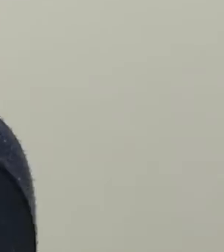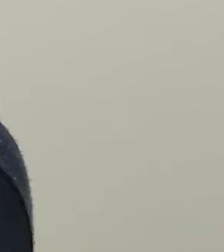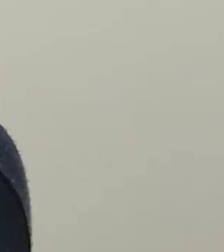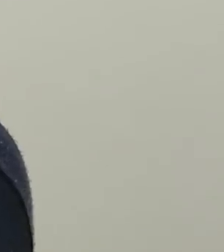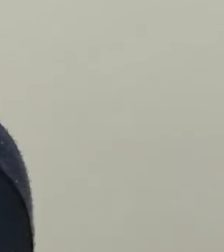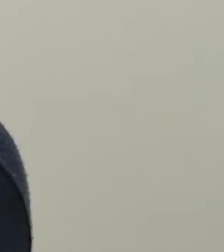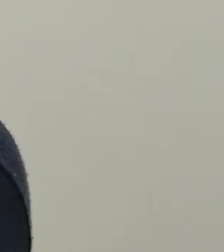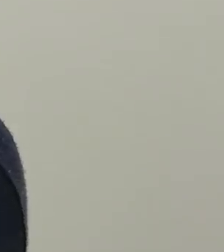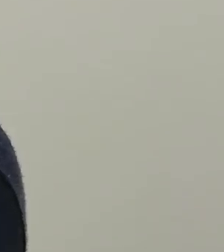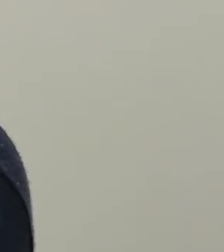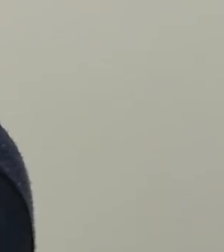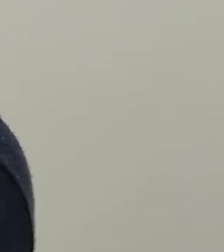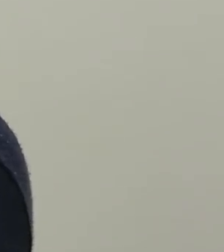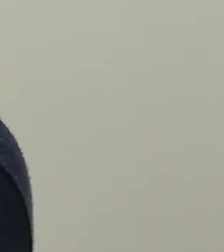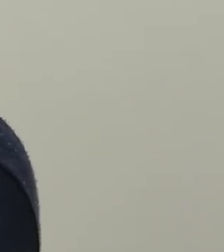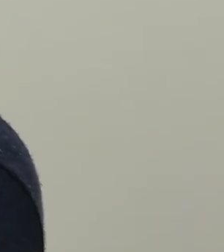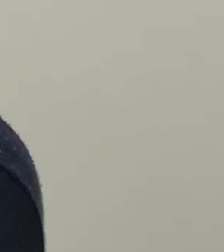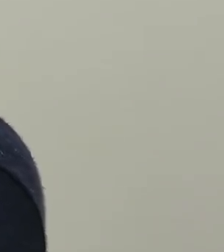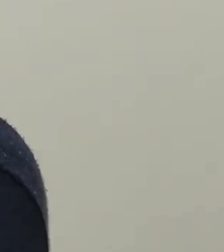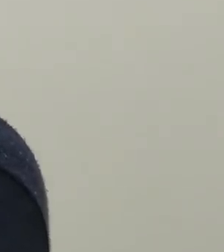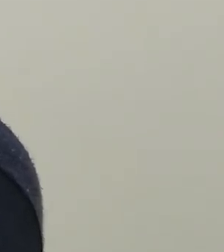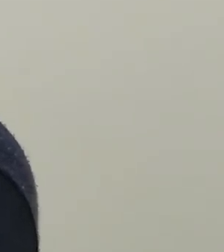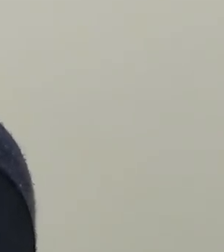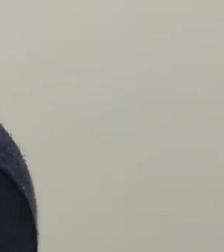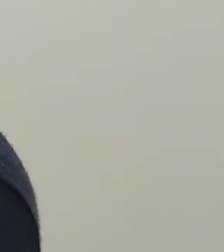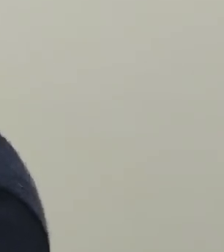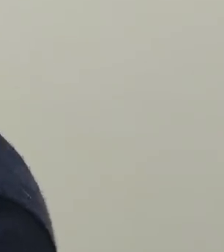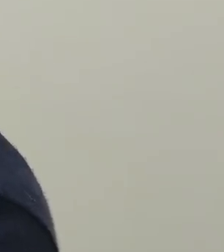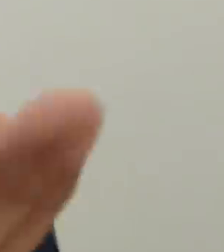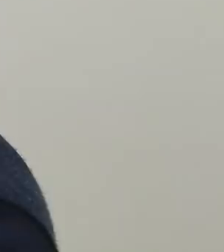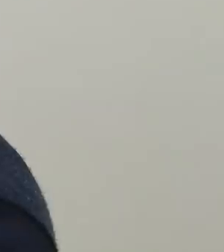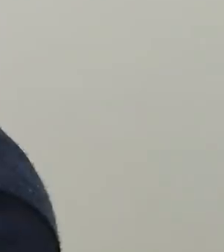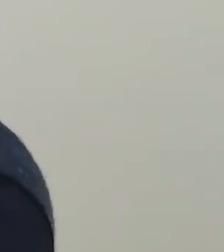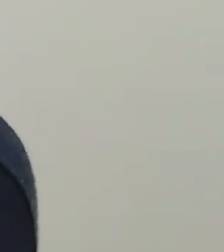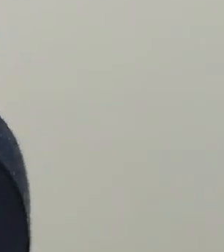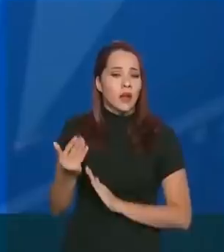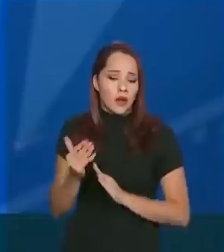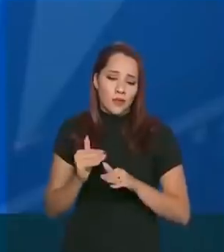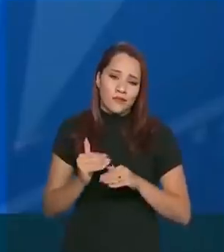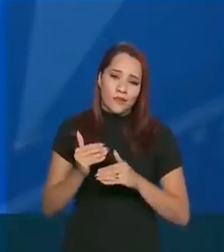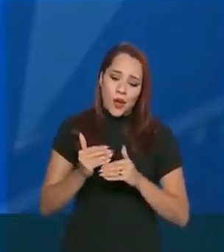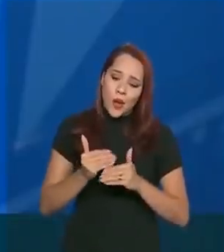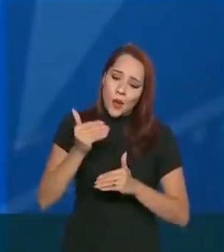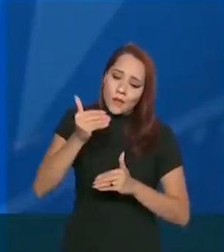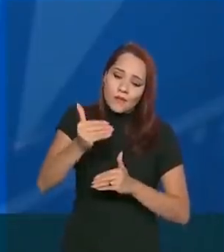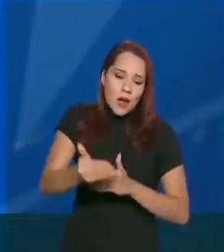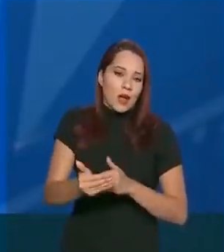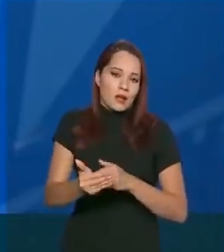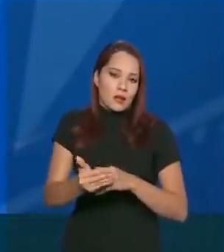cabeleireiros, né, barbeiros e academias aí como funções essenciais, aí está o vídeo dele. Do